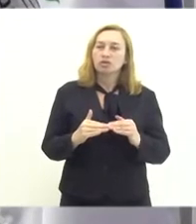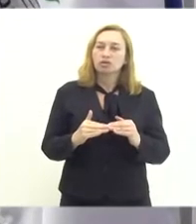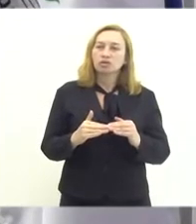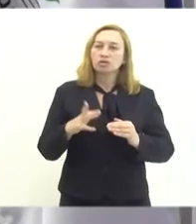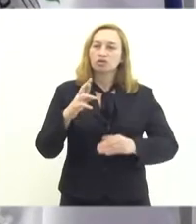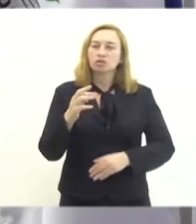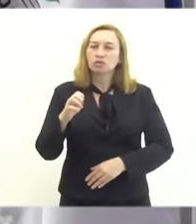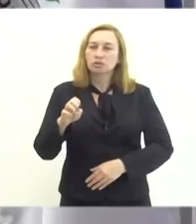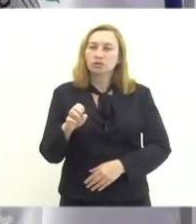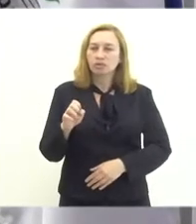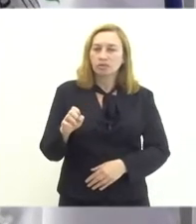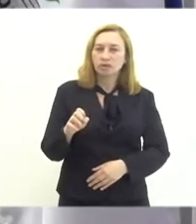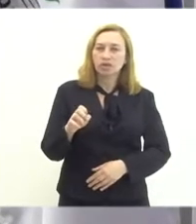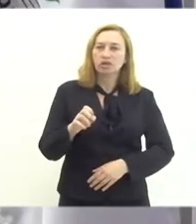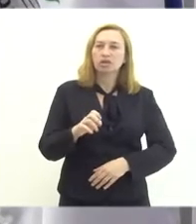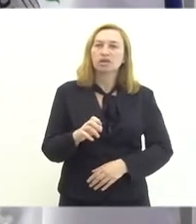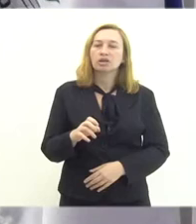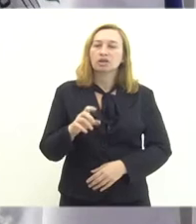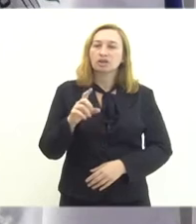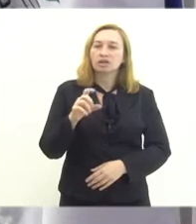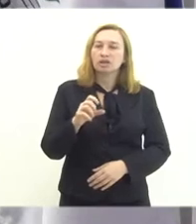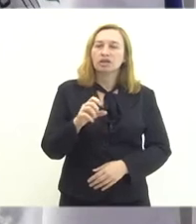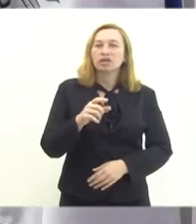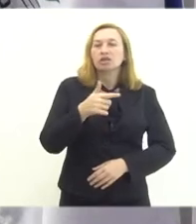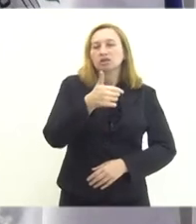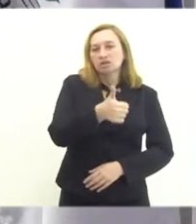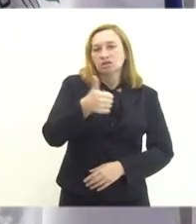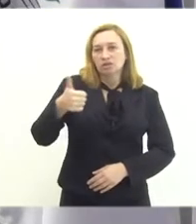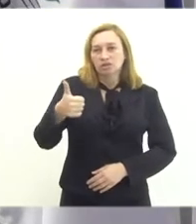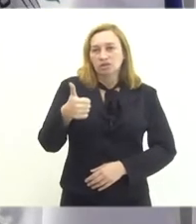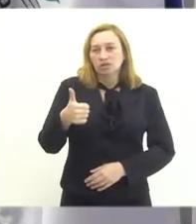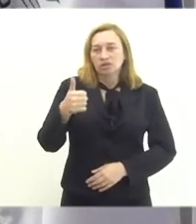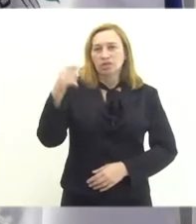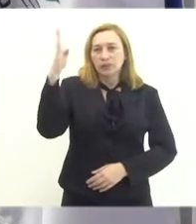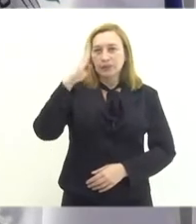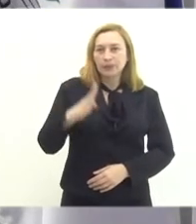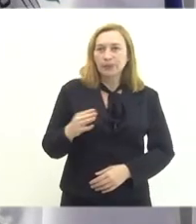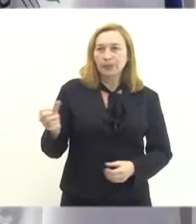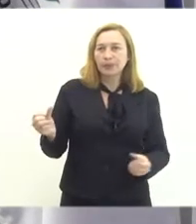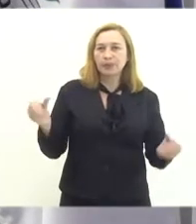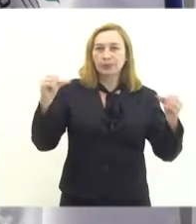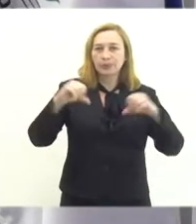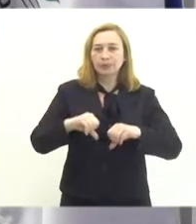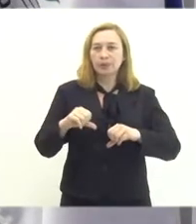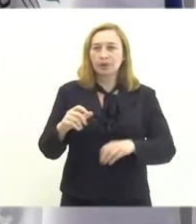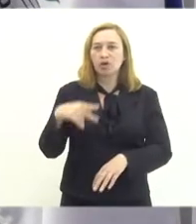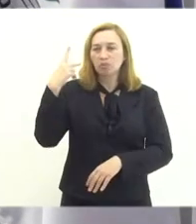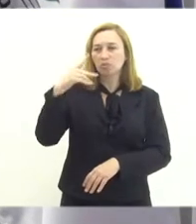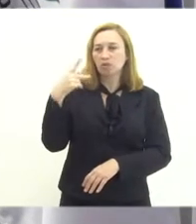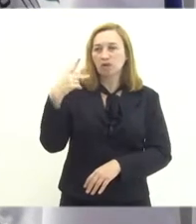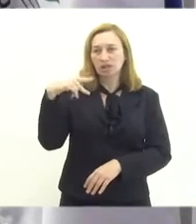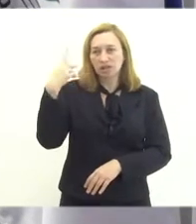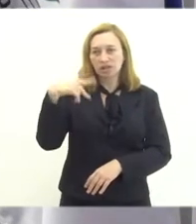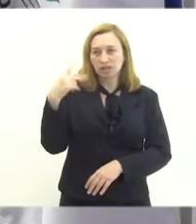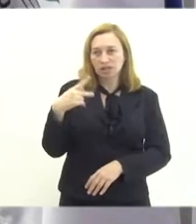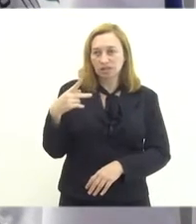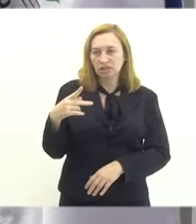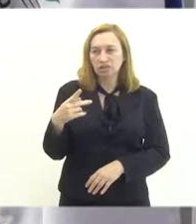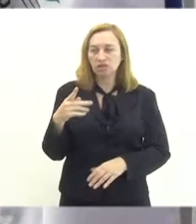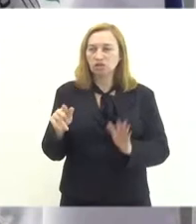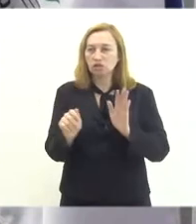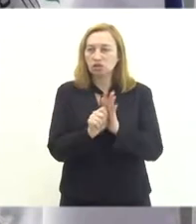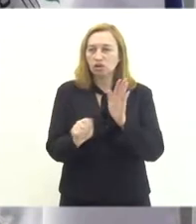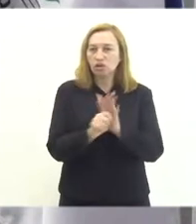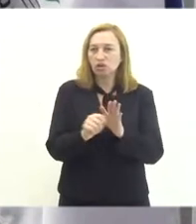group policie ex index de 2021 o Brasil tem a pior política de drogas do mundo